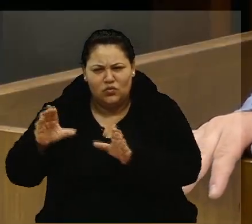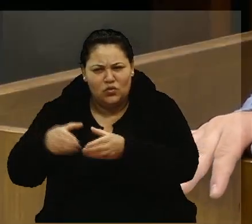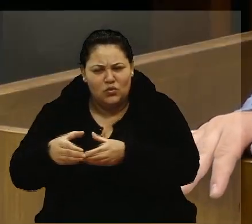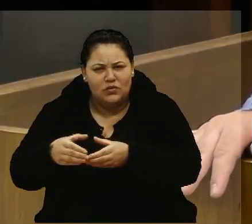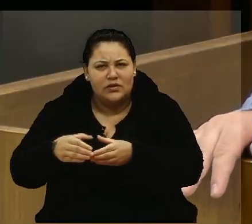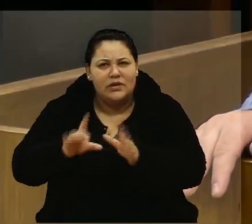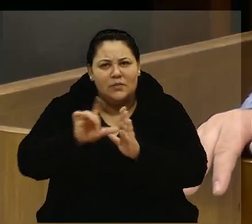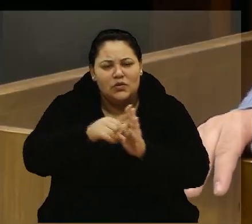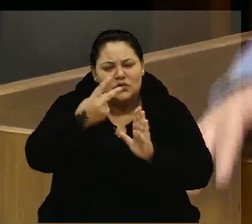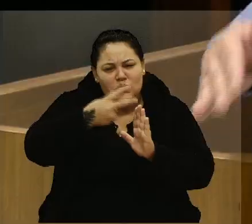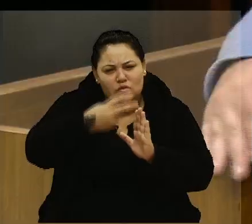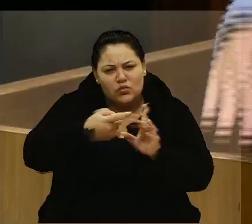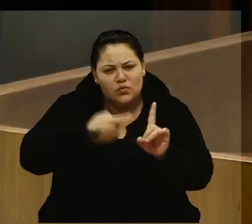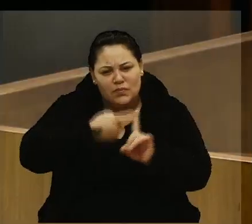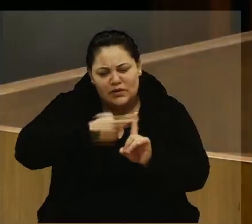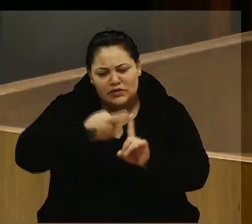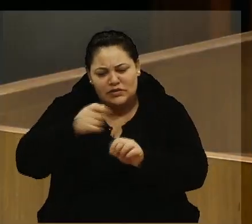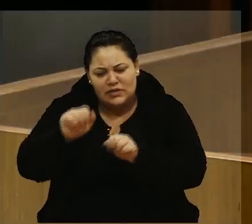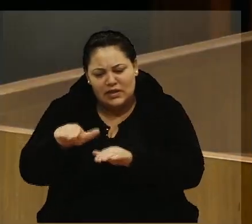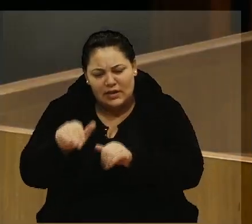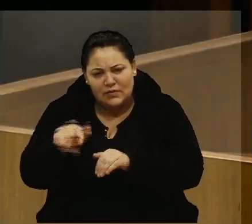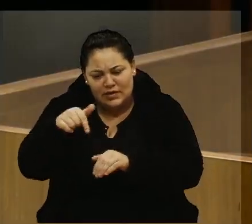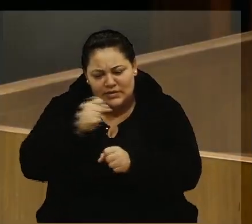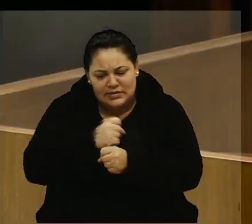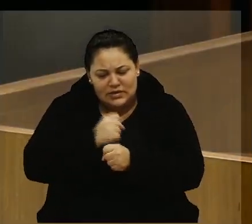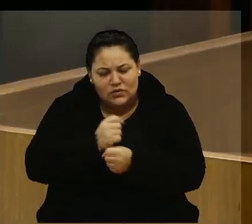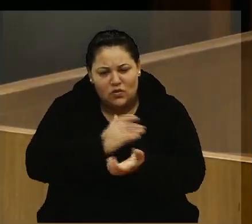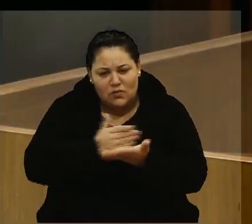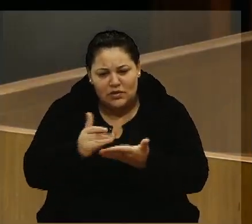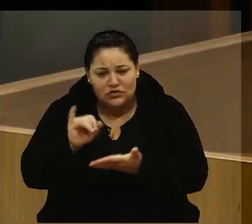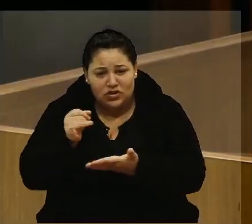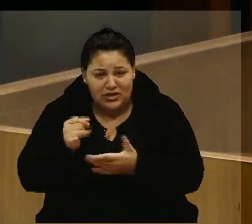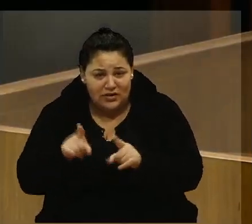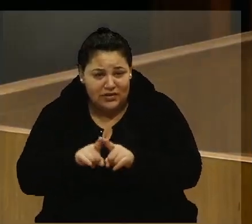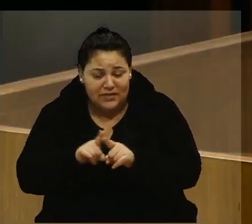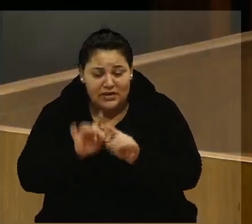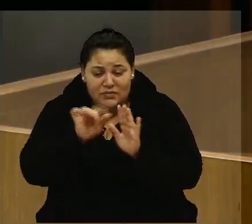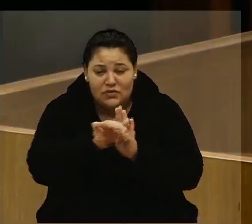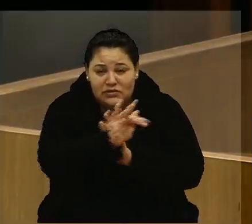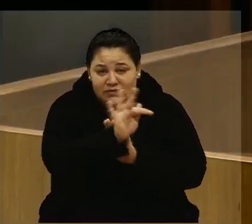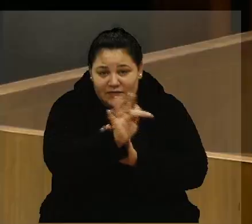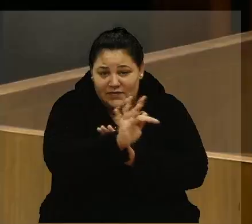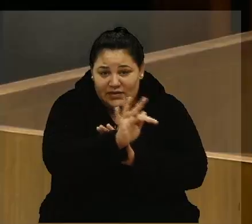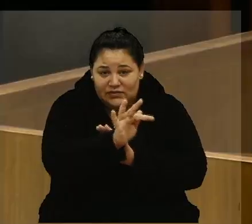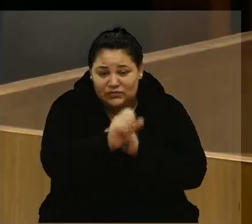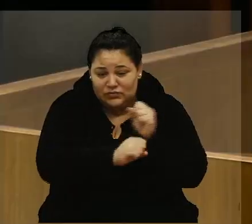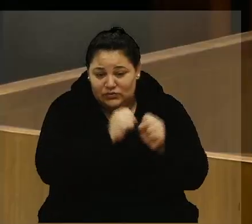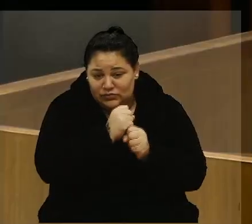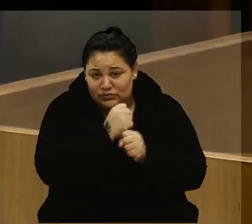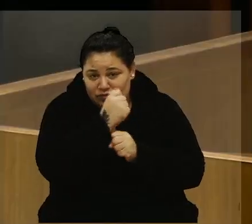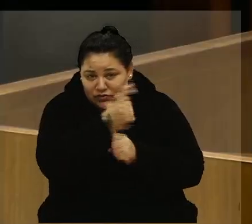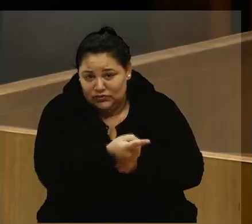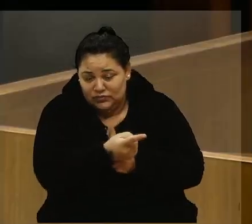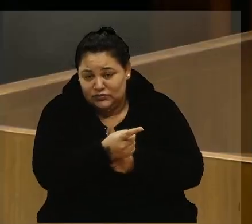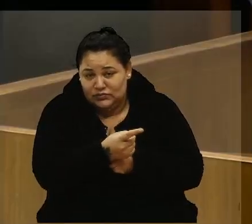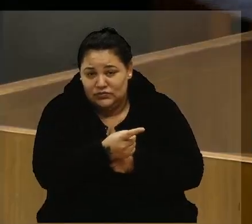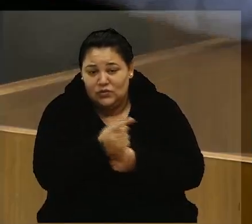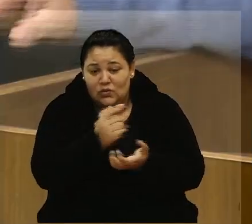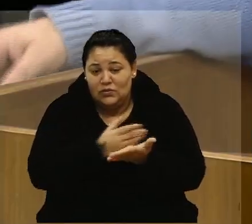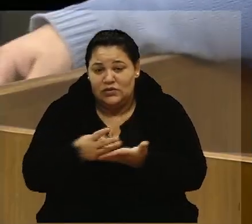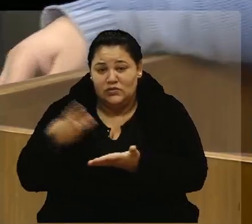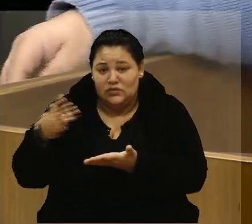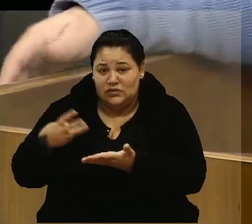setembro deste ano, início em janeiro. E depois, em fevereiro do ano que vem, né, o início do 3º